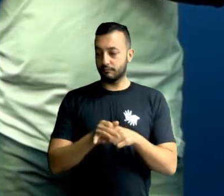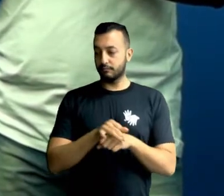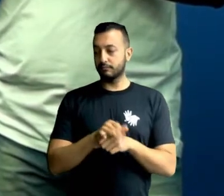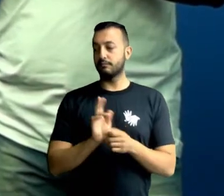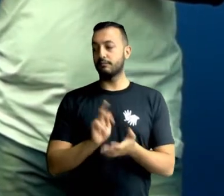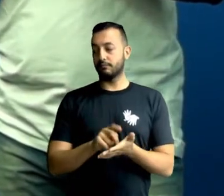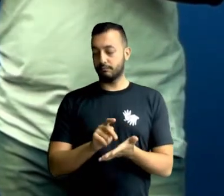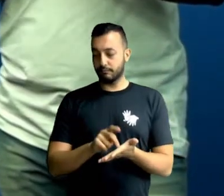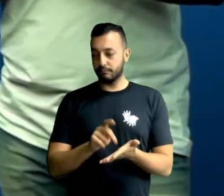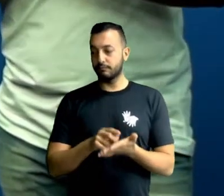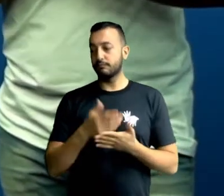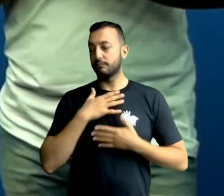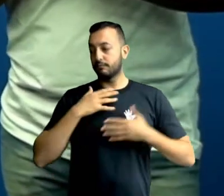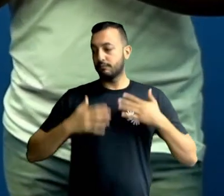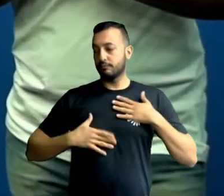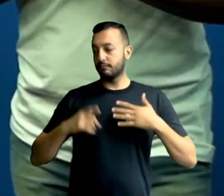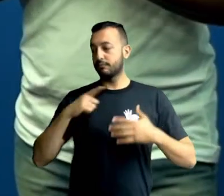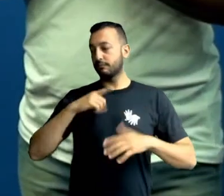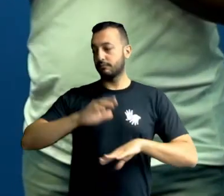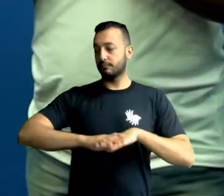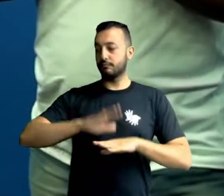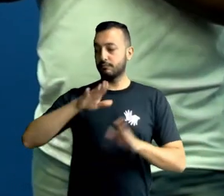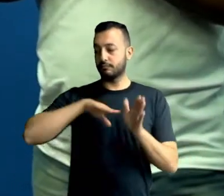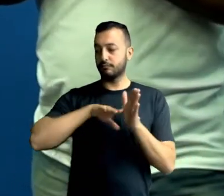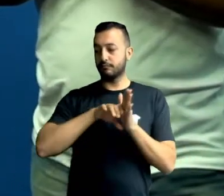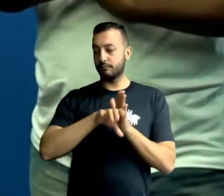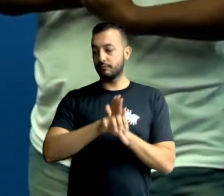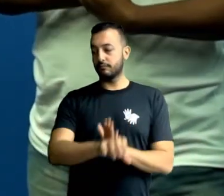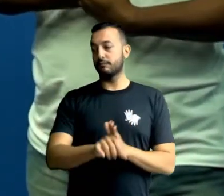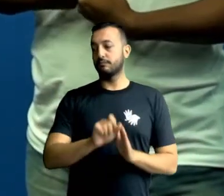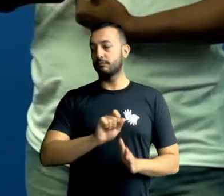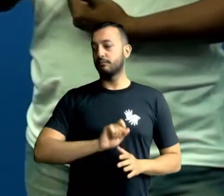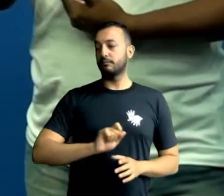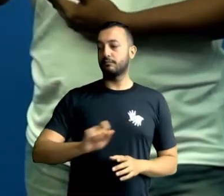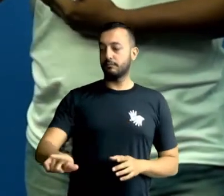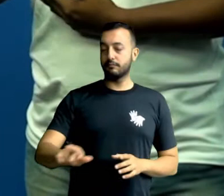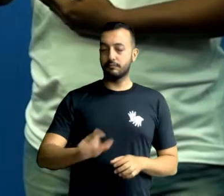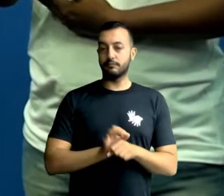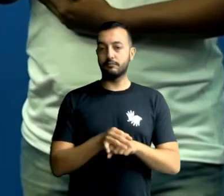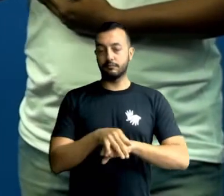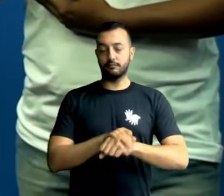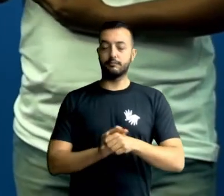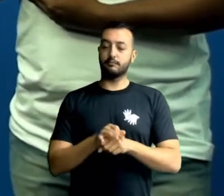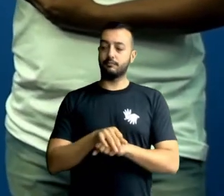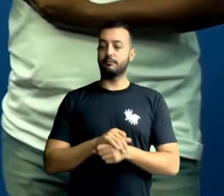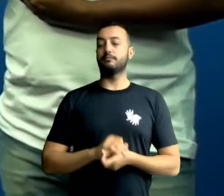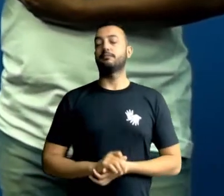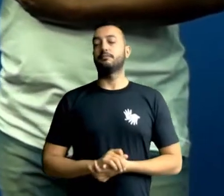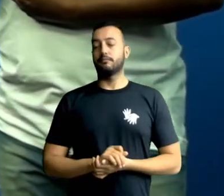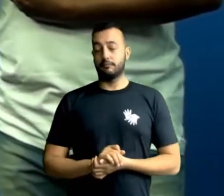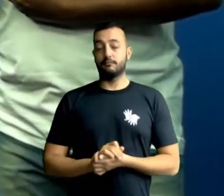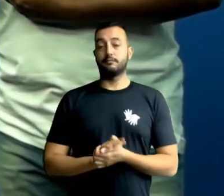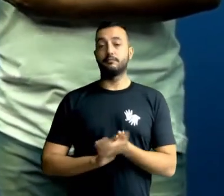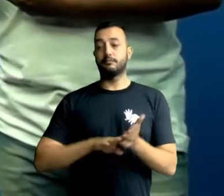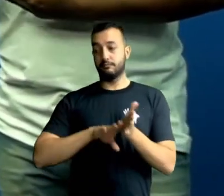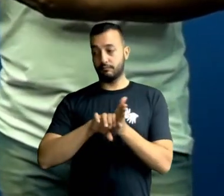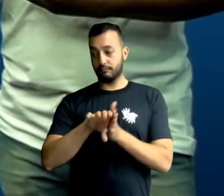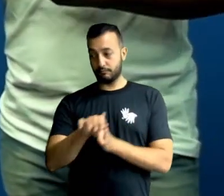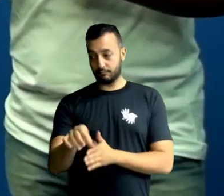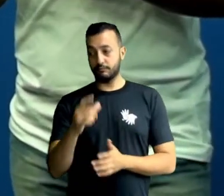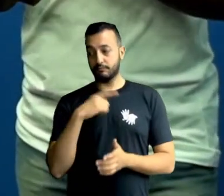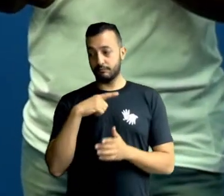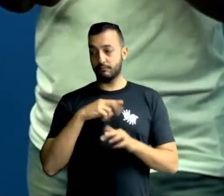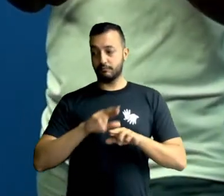células. Pois é, nosso corpo possui mais bactérias nele do que células do nosso próprio organismo. As